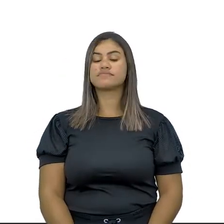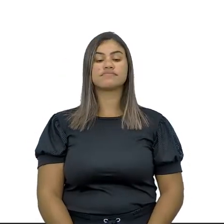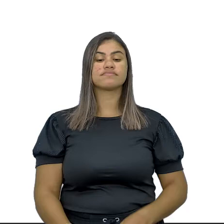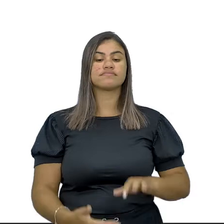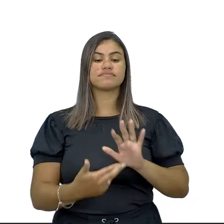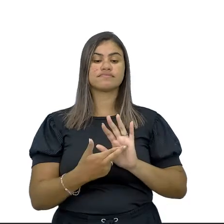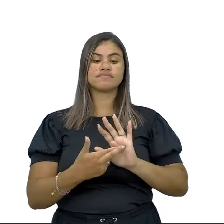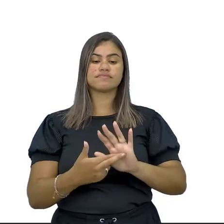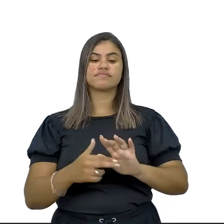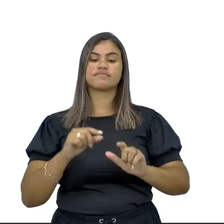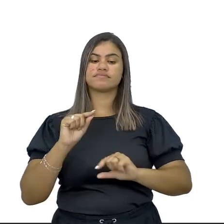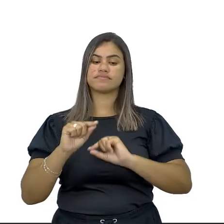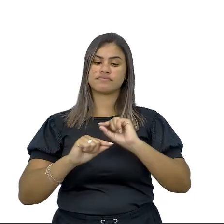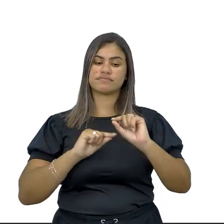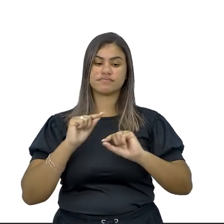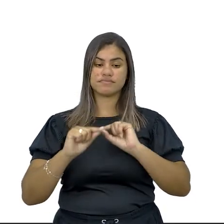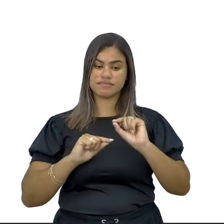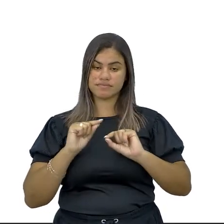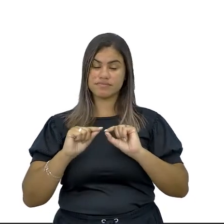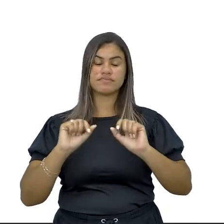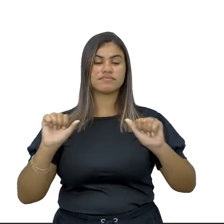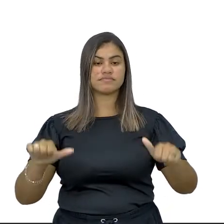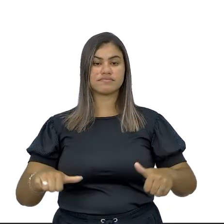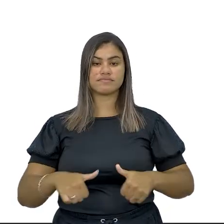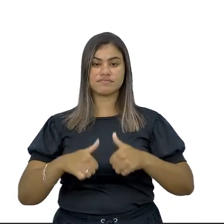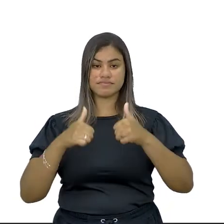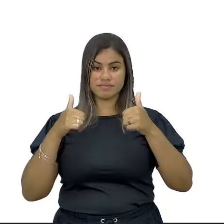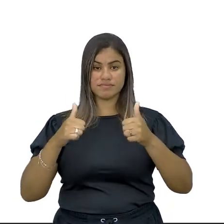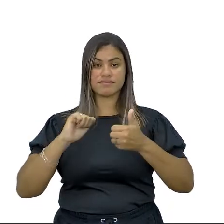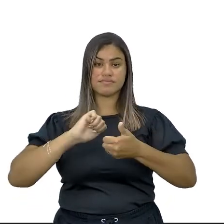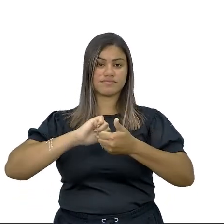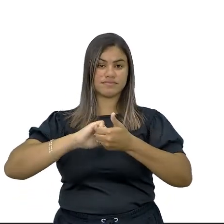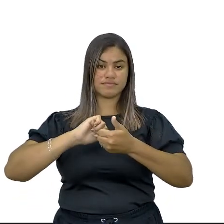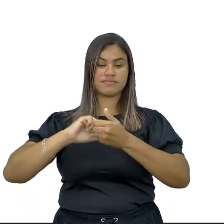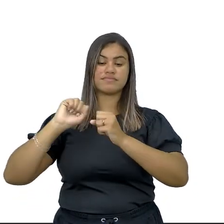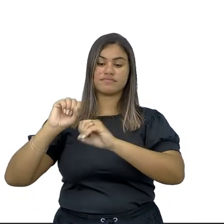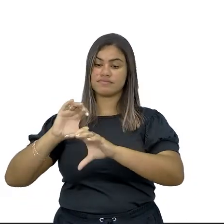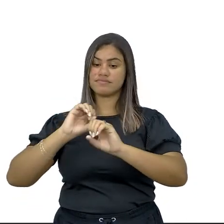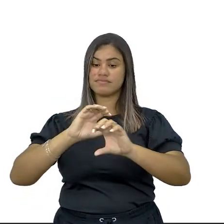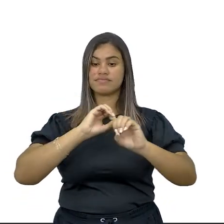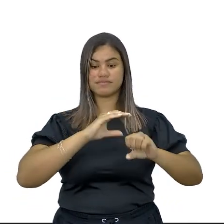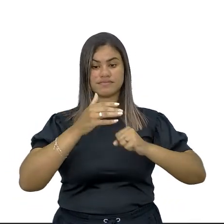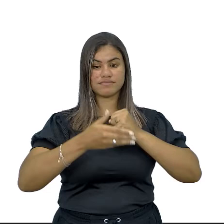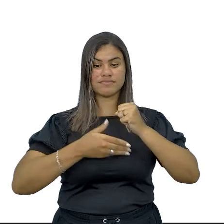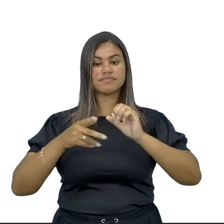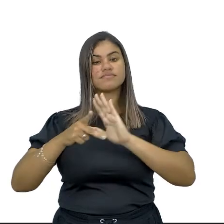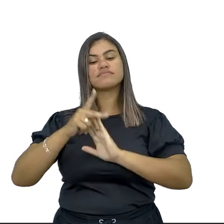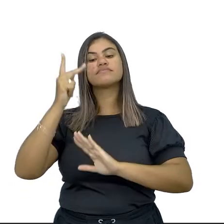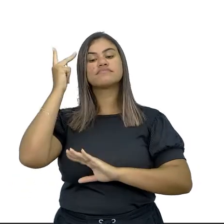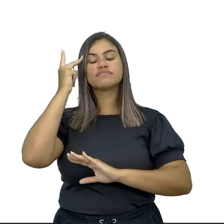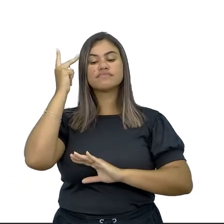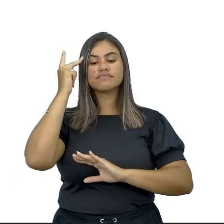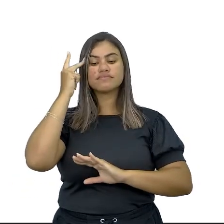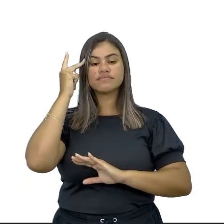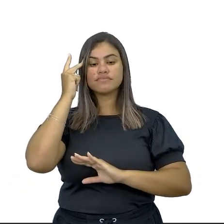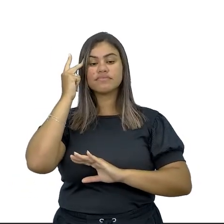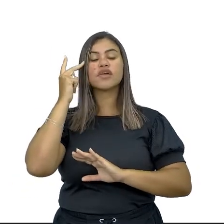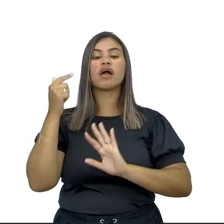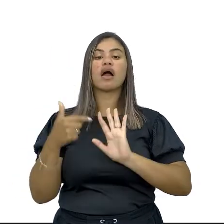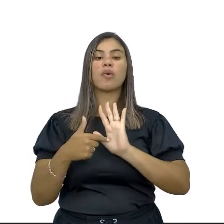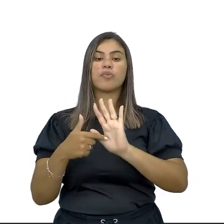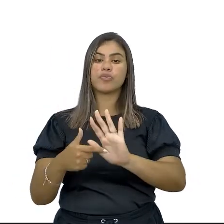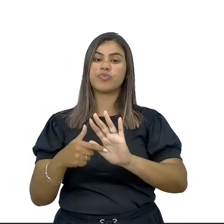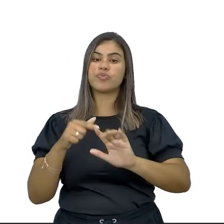um passo decisivo no processo de melhoria da qualidade da educação básica no estado de São Paulo, no que se refere